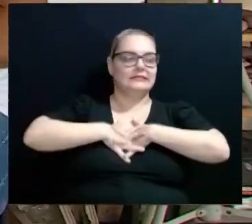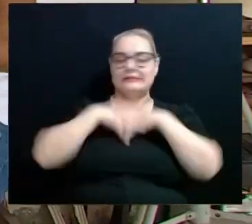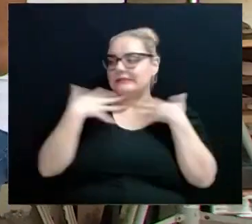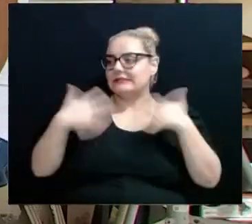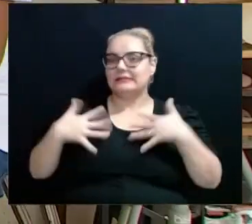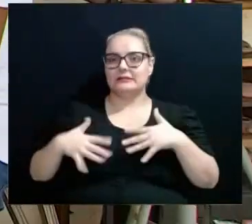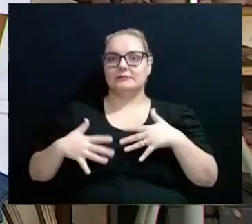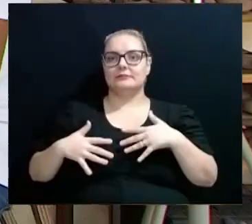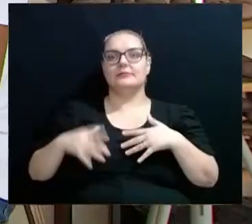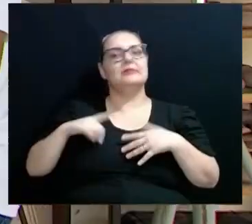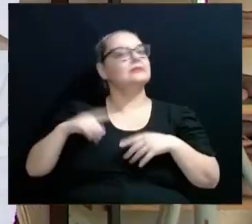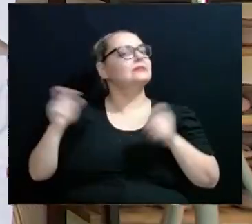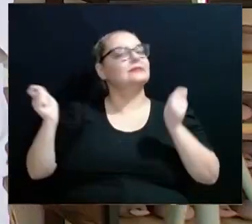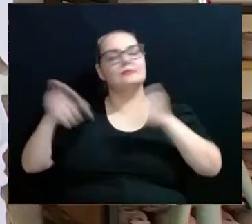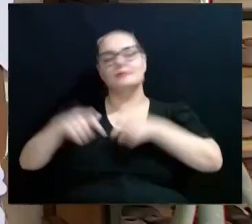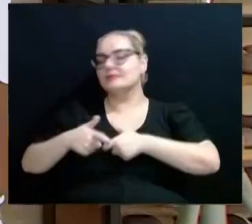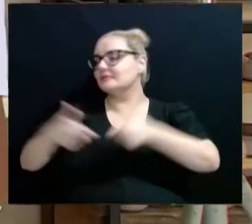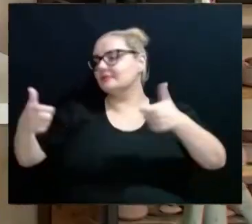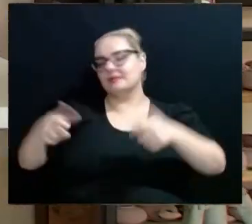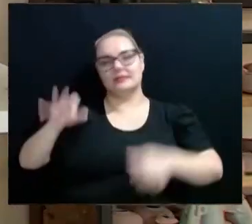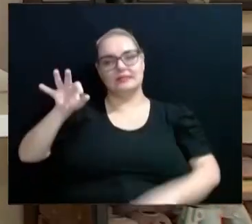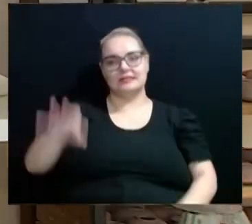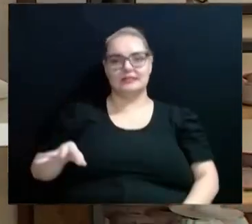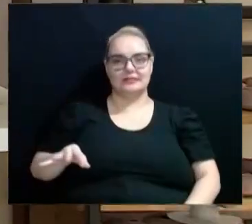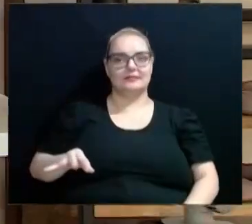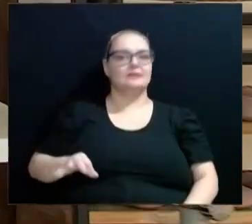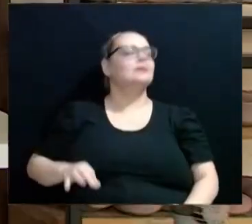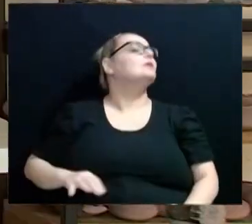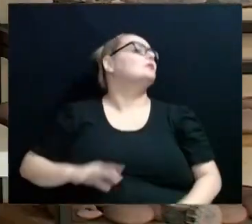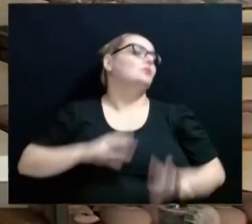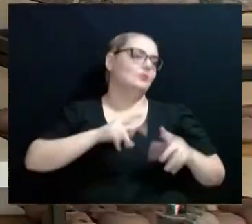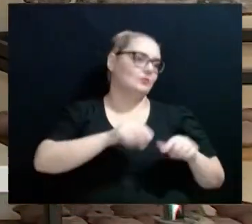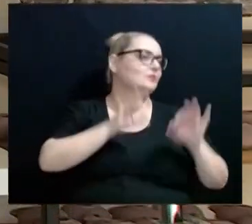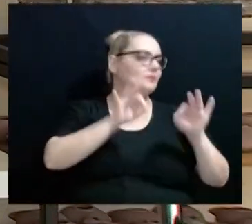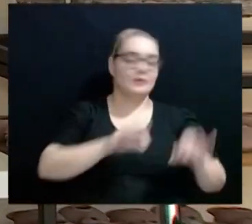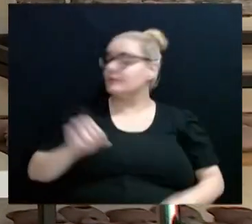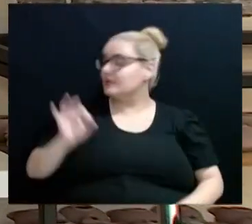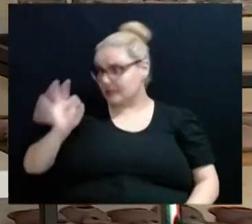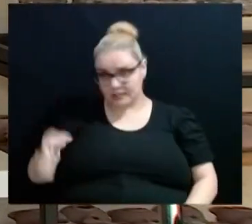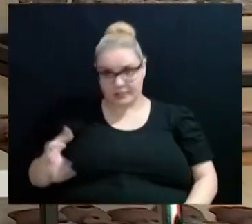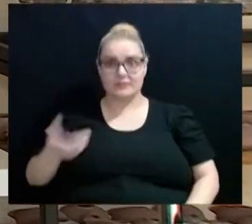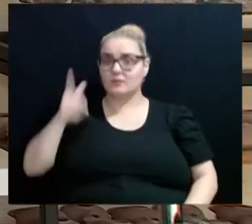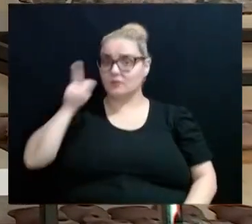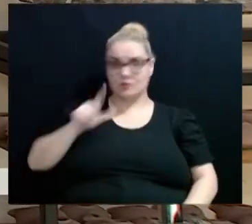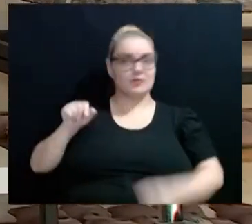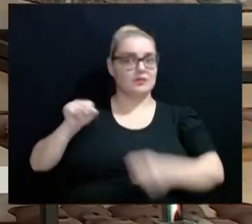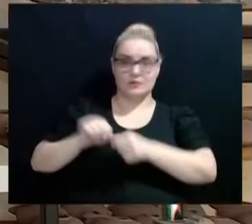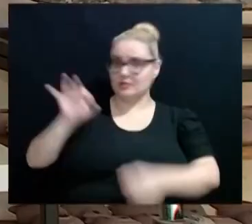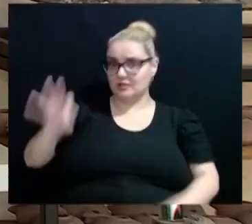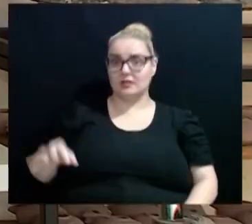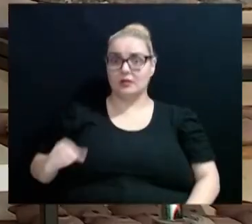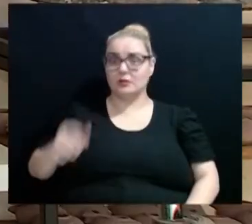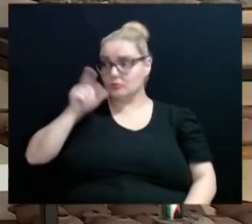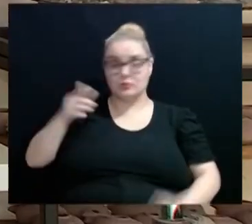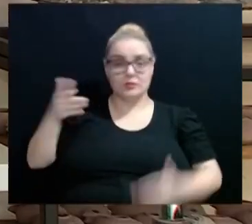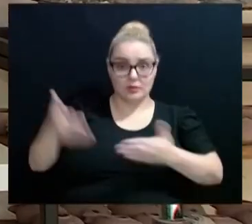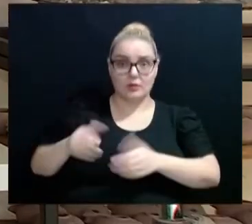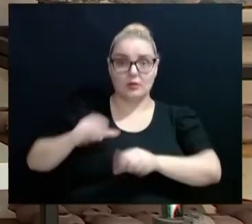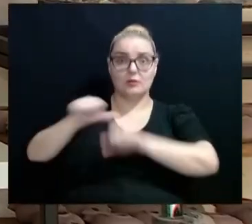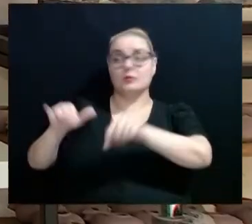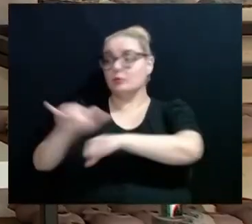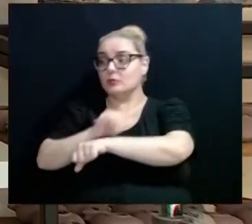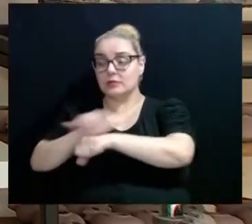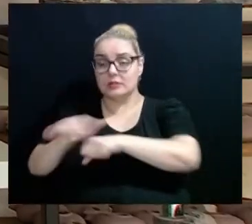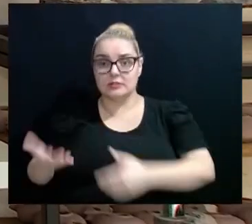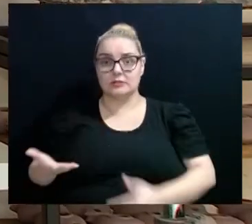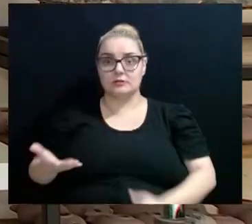errado? Você tem muita possibilidade de dar certo. Então, o que acontece? Se apega no que vai dar certo. Vai dar certo. Ah,